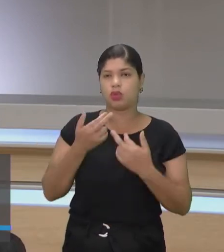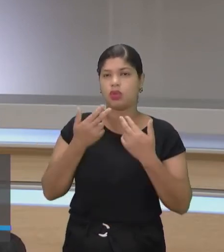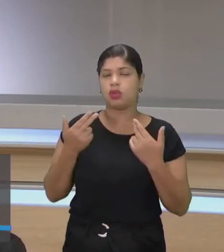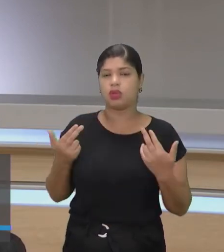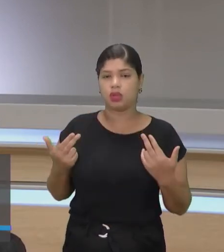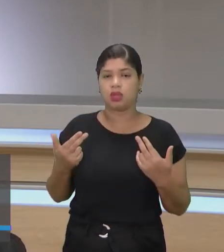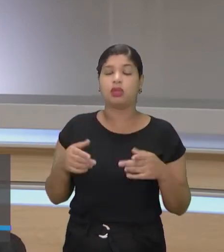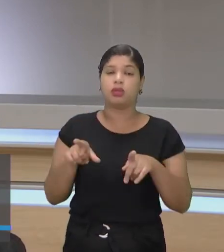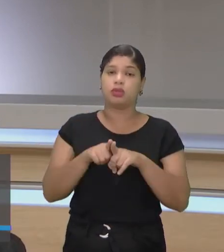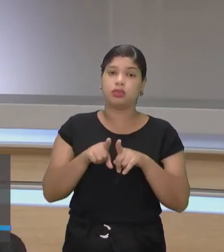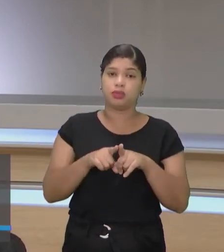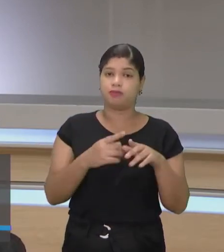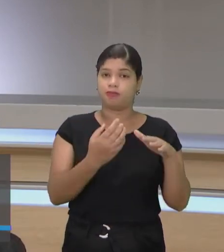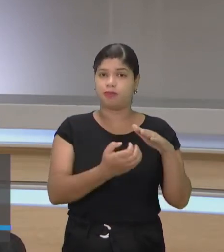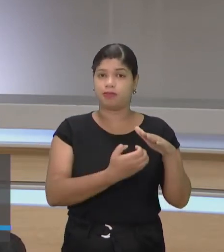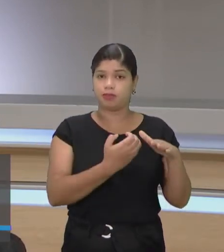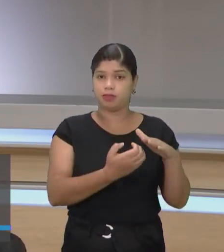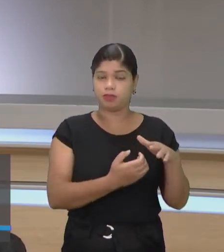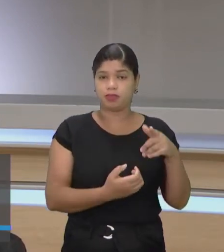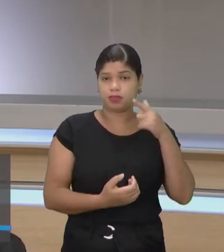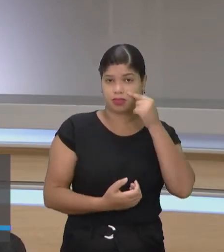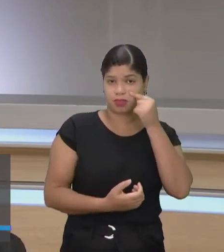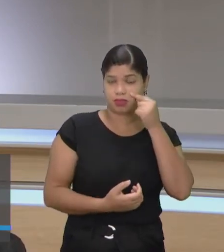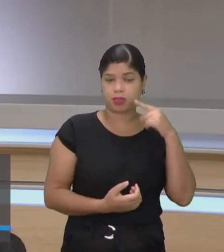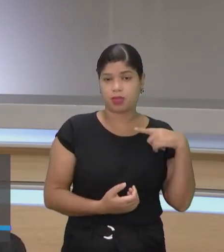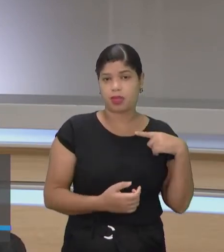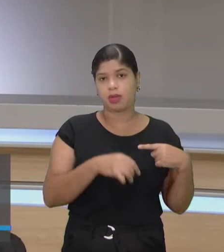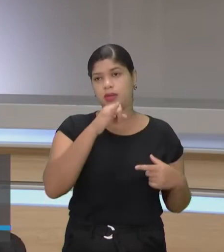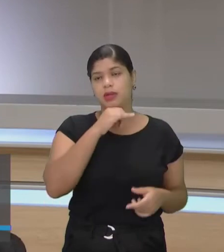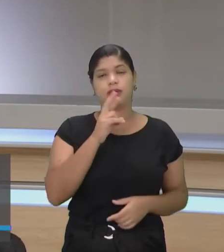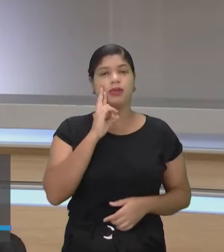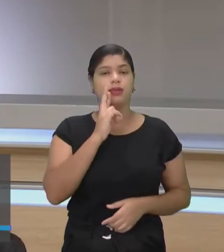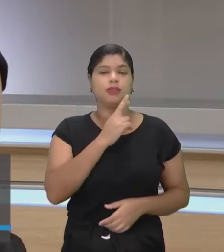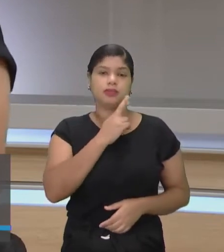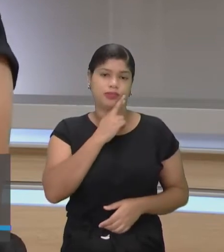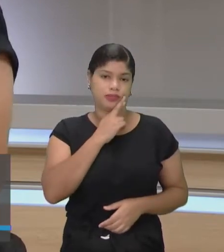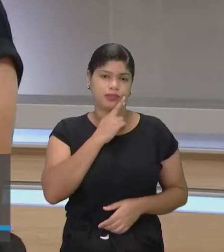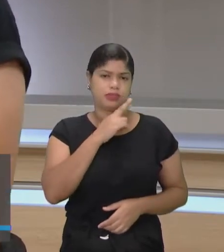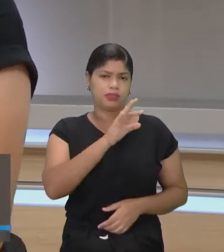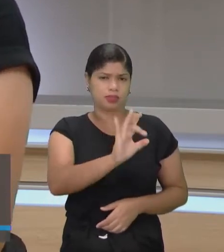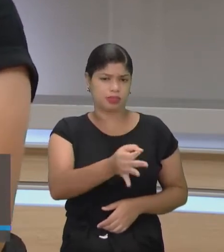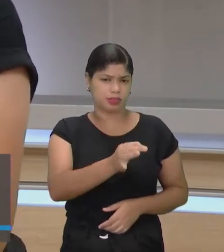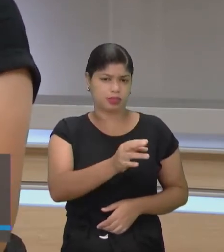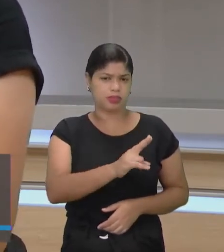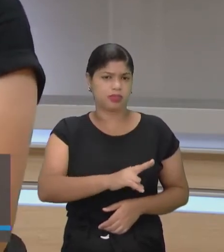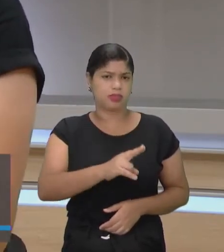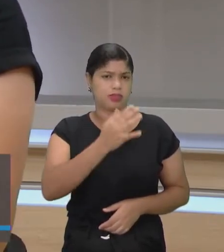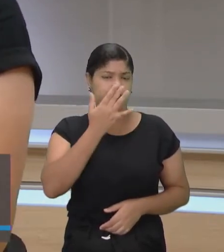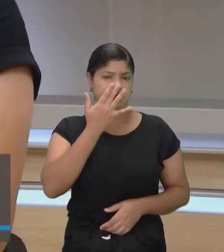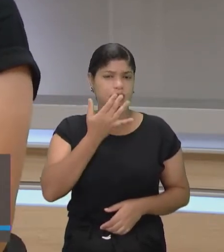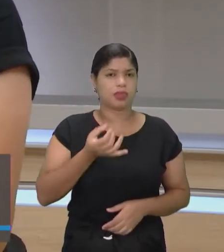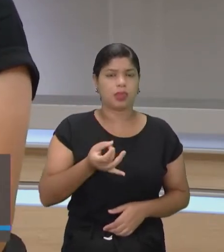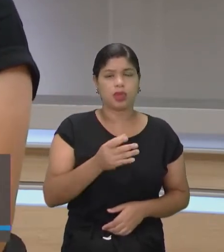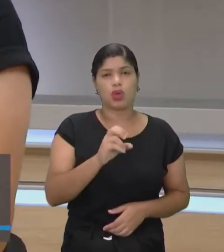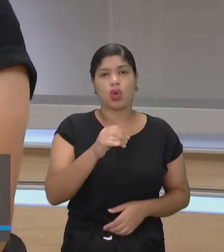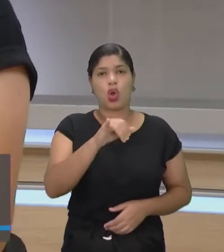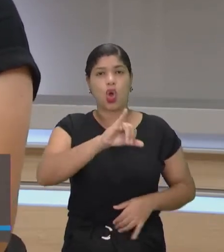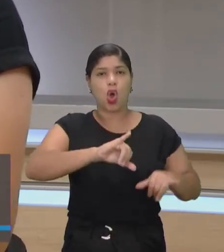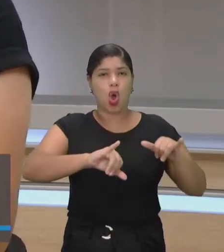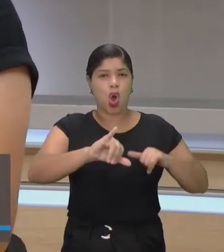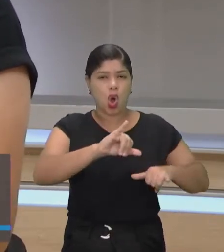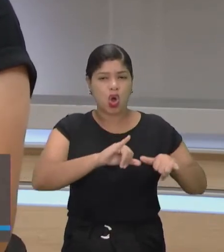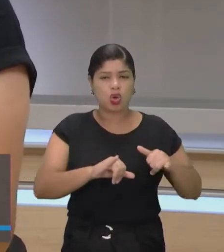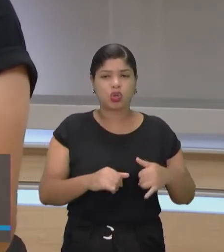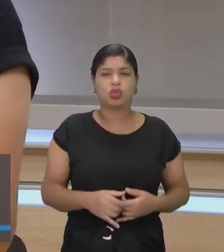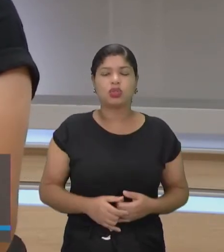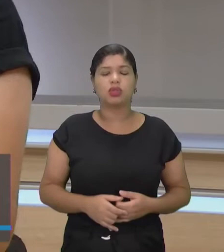para os estabelecimentos. Está fazendo, sei lá, vou pensar num restaurante, está fazendo uso correto, descarte correto do óleo, né? Para onde